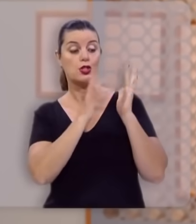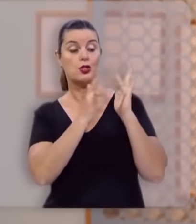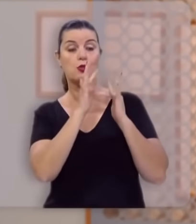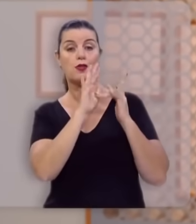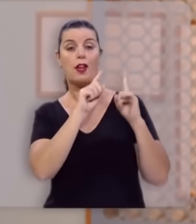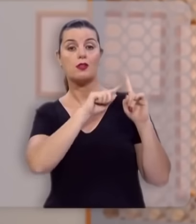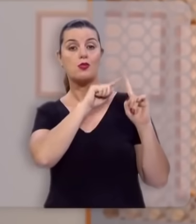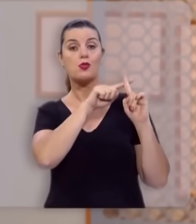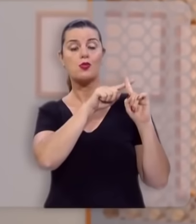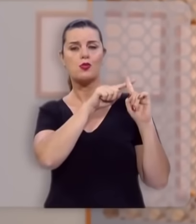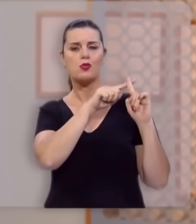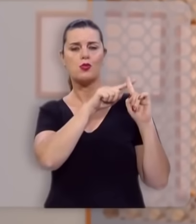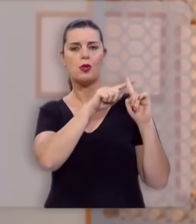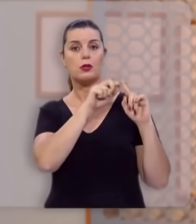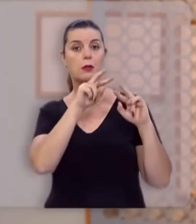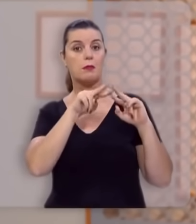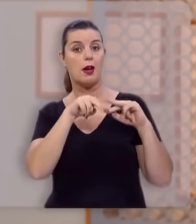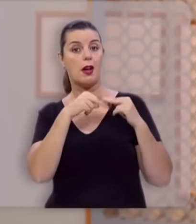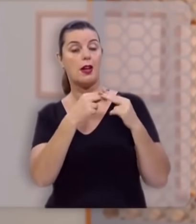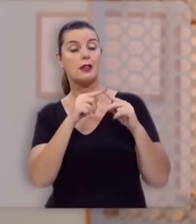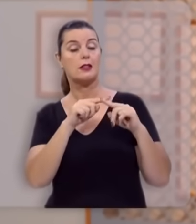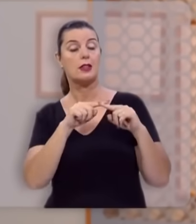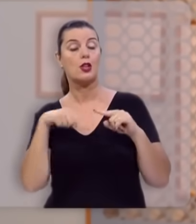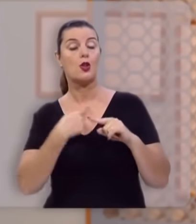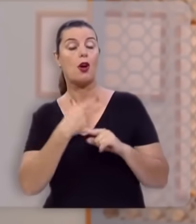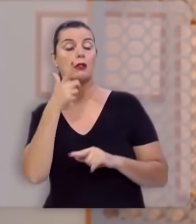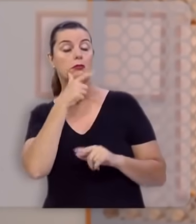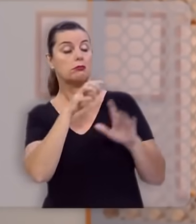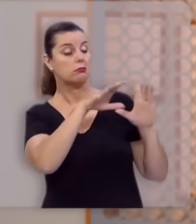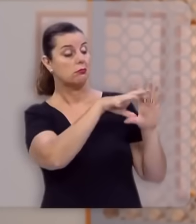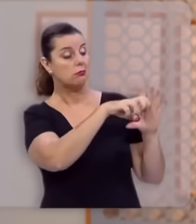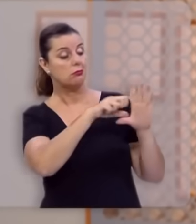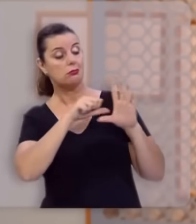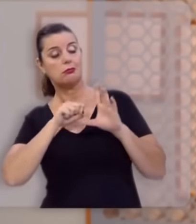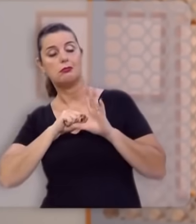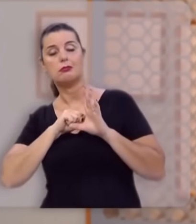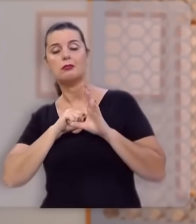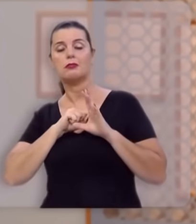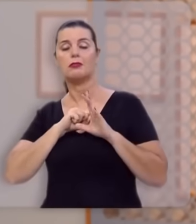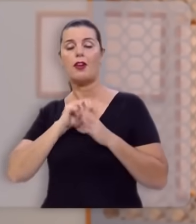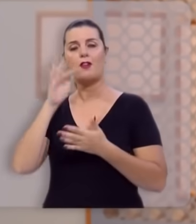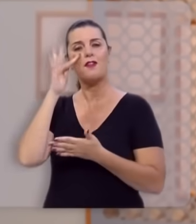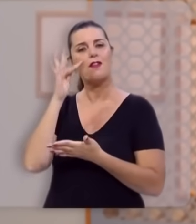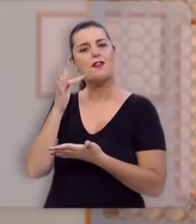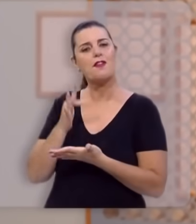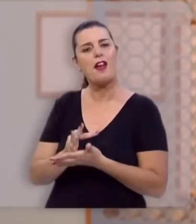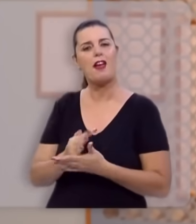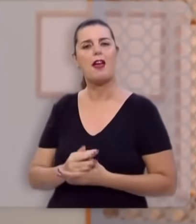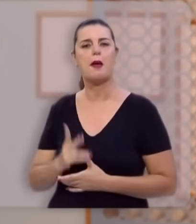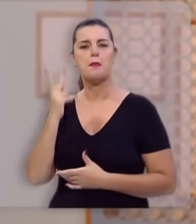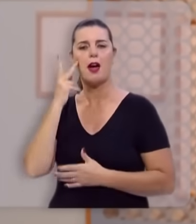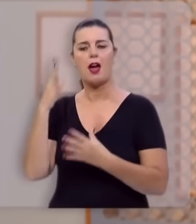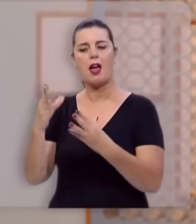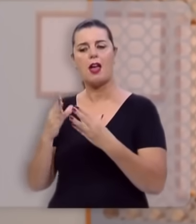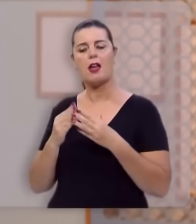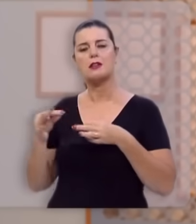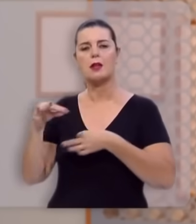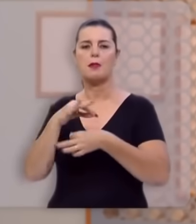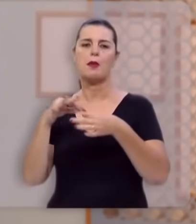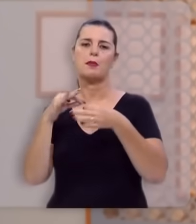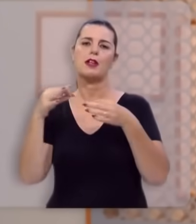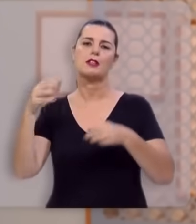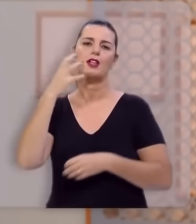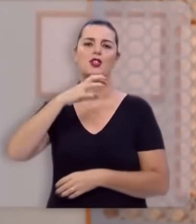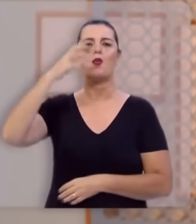obra pela fé. A fé é a mão de um mendigo estendida para receber o presente de um rei.